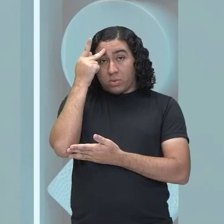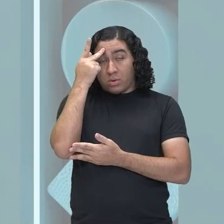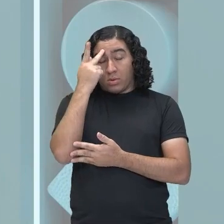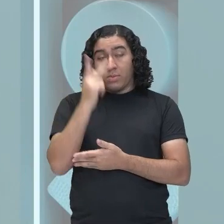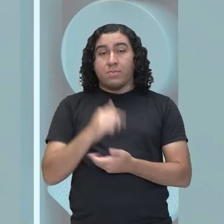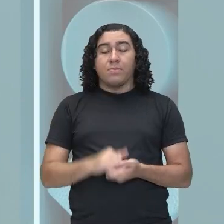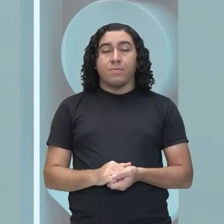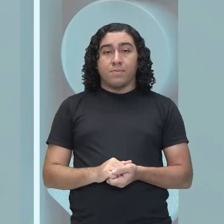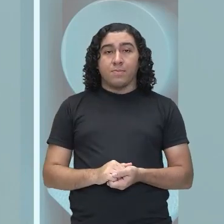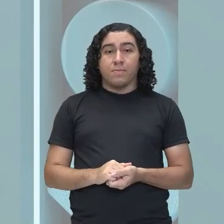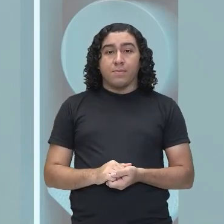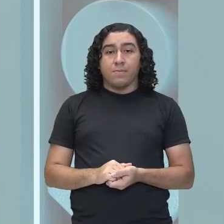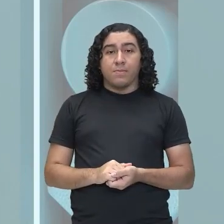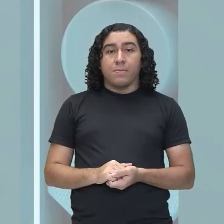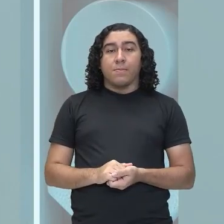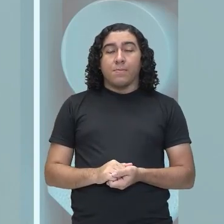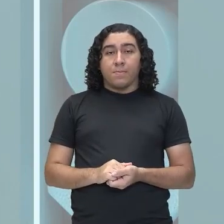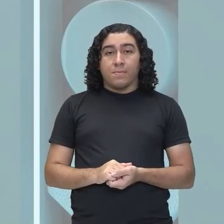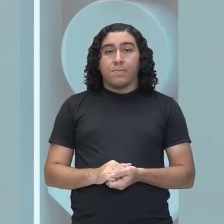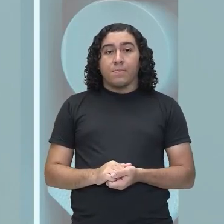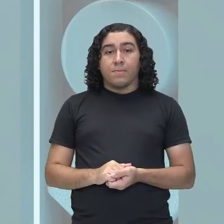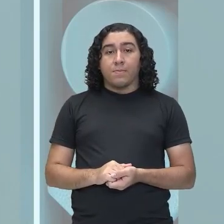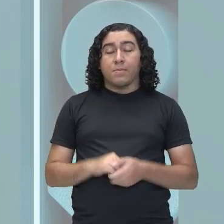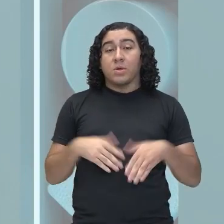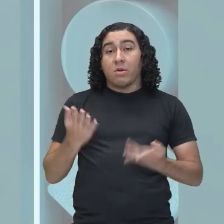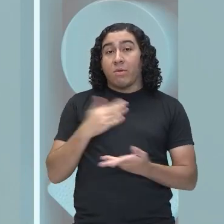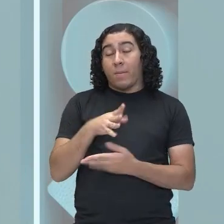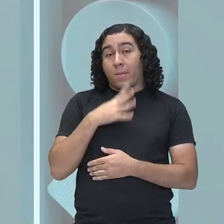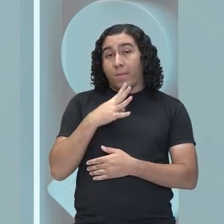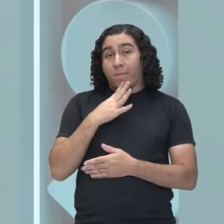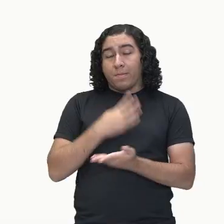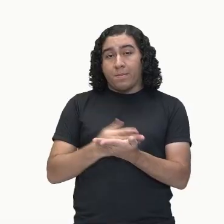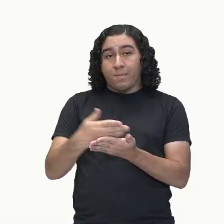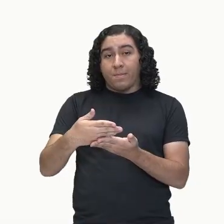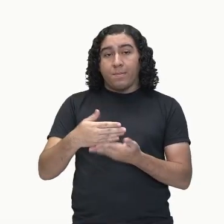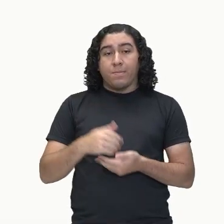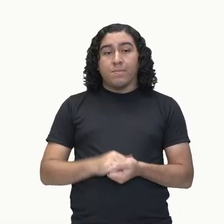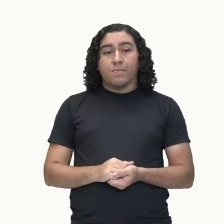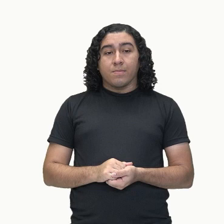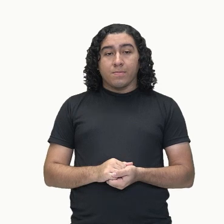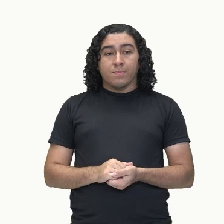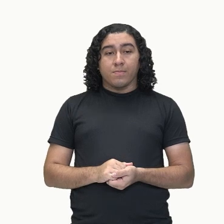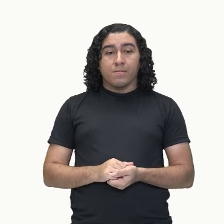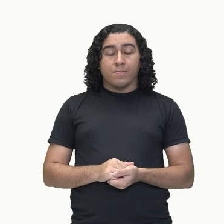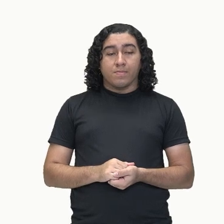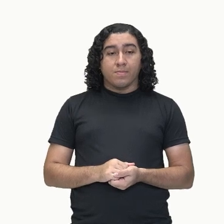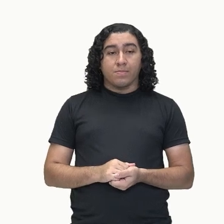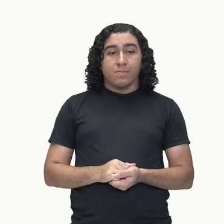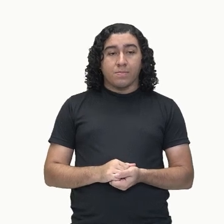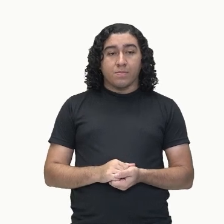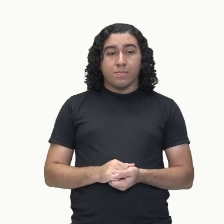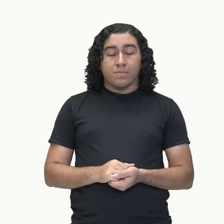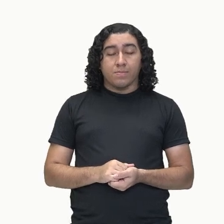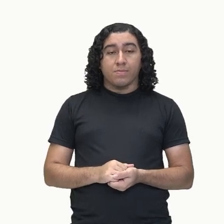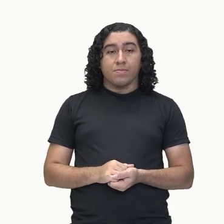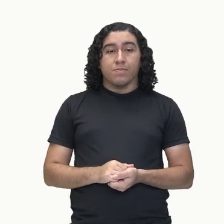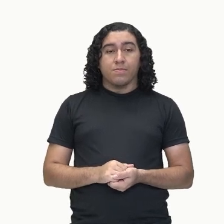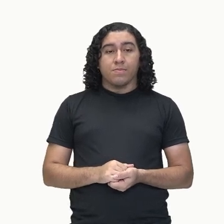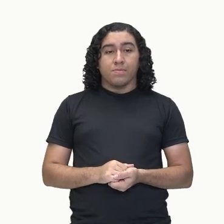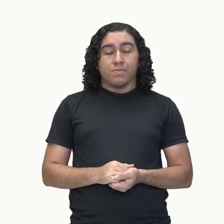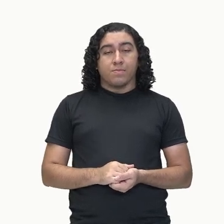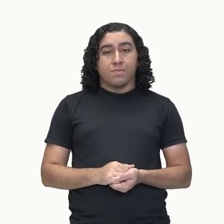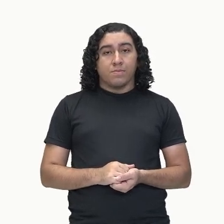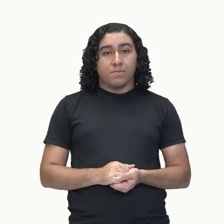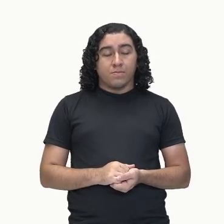mínimo é de dois para diante então vamos aqui comigo voltando aqui esses são os pronomes pessoais no